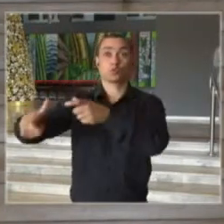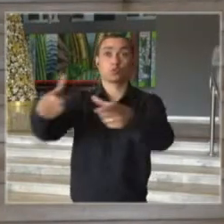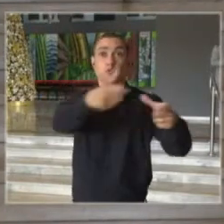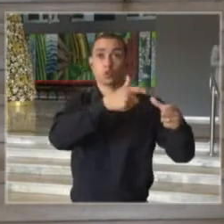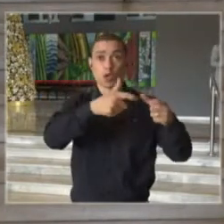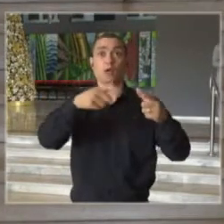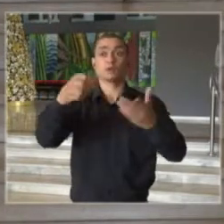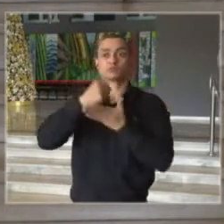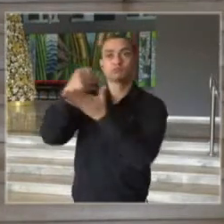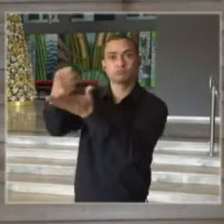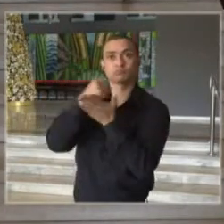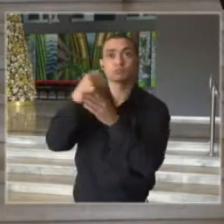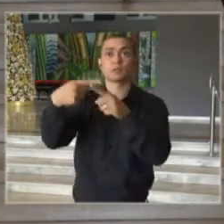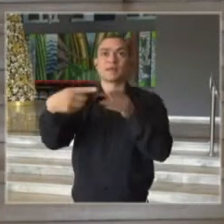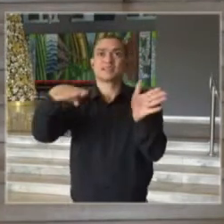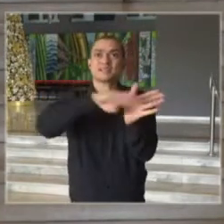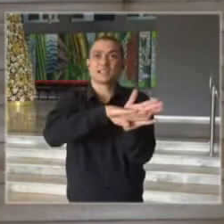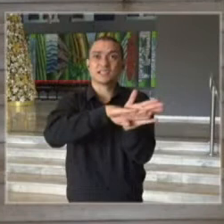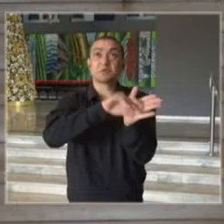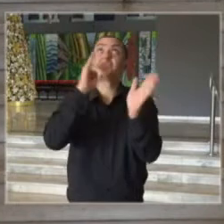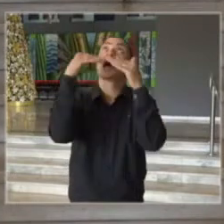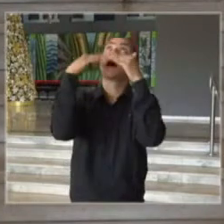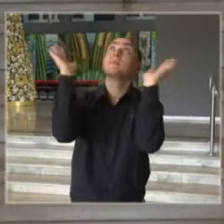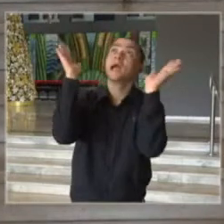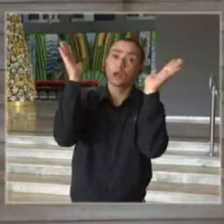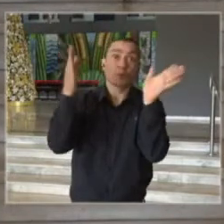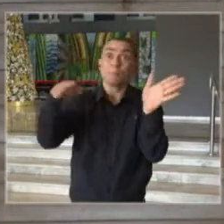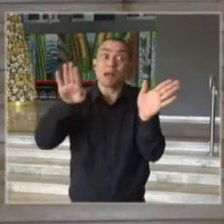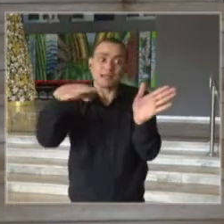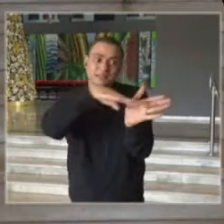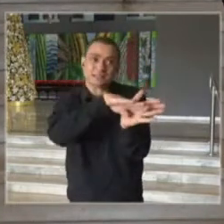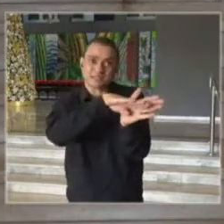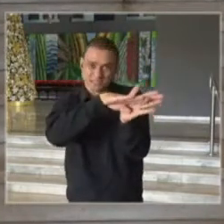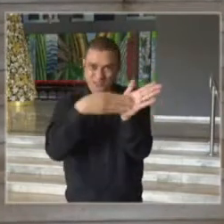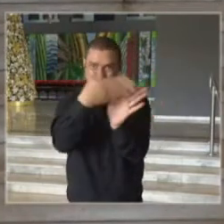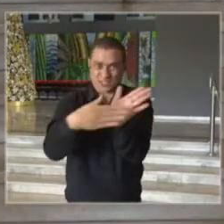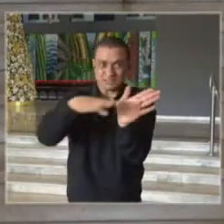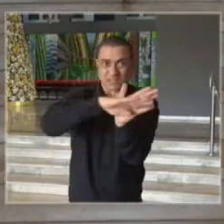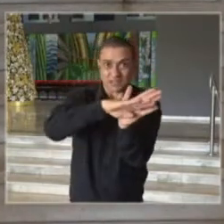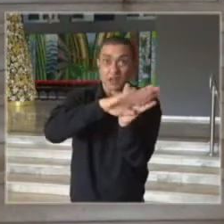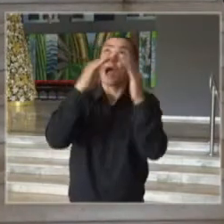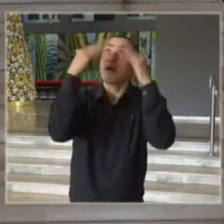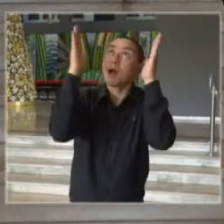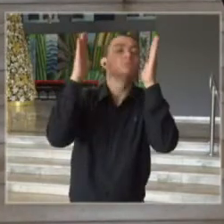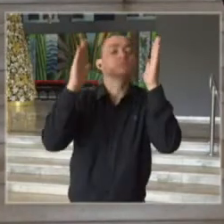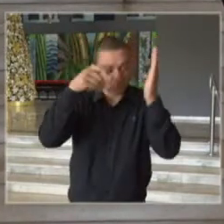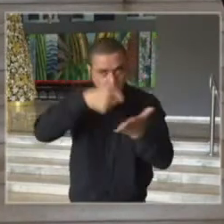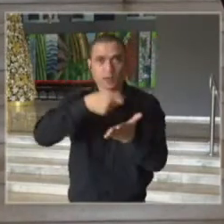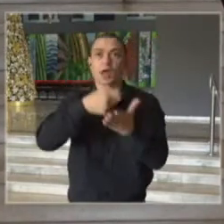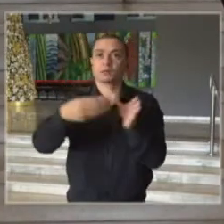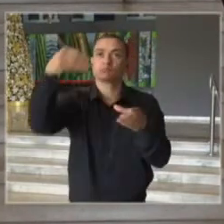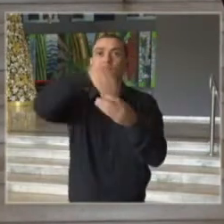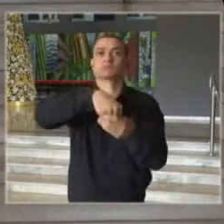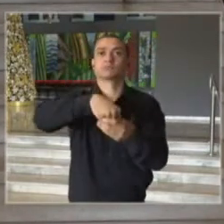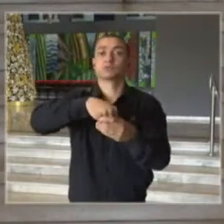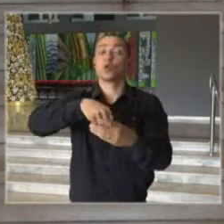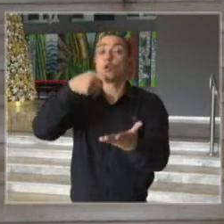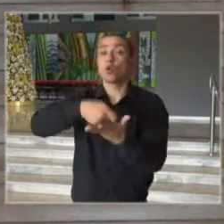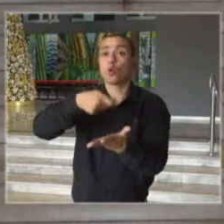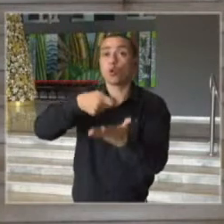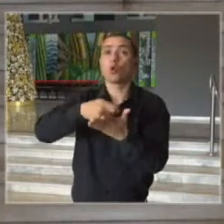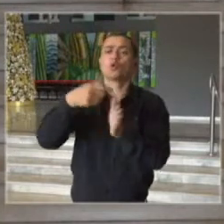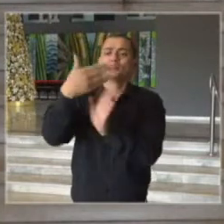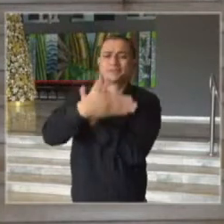público, inclusive nas estações, mesmo que a céu aberto, o uso de máscara continuará sendo obrigatório. Obviamente,